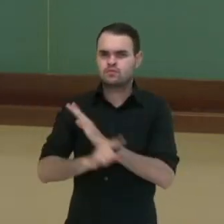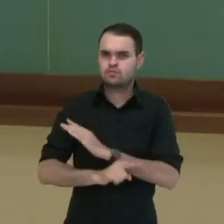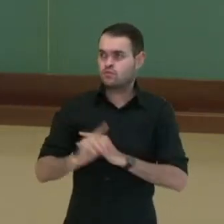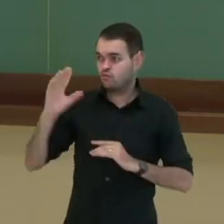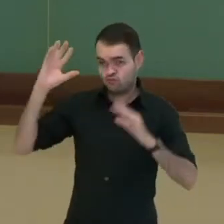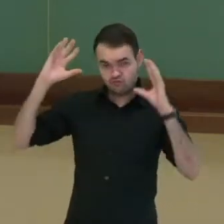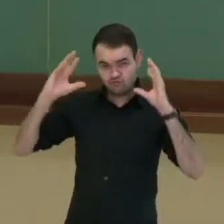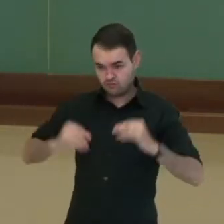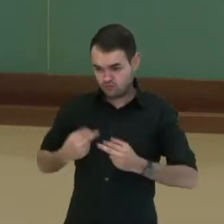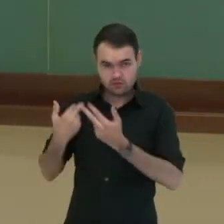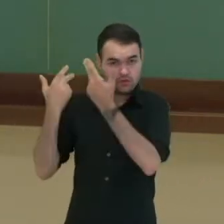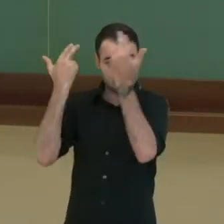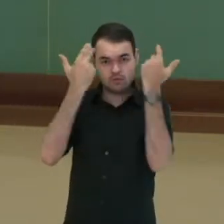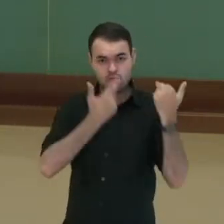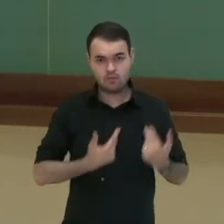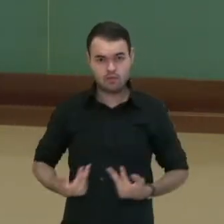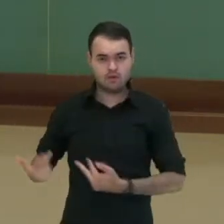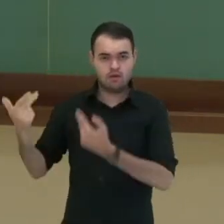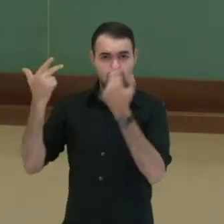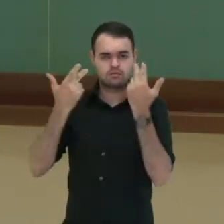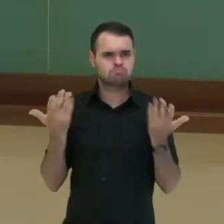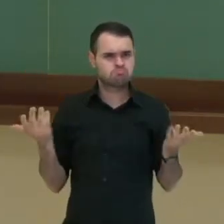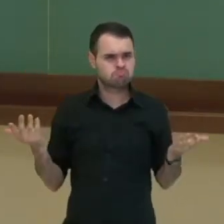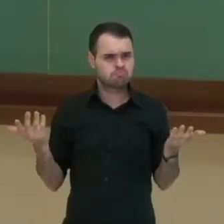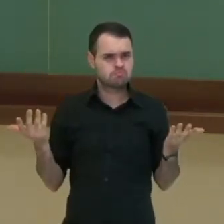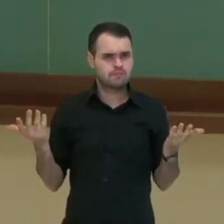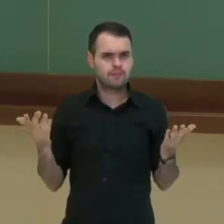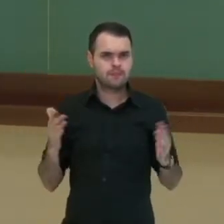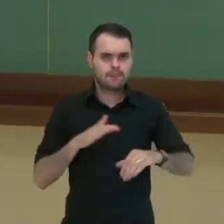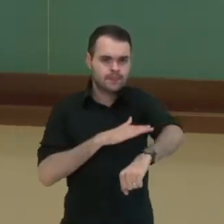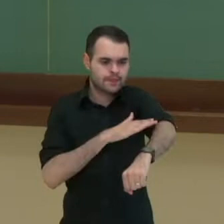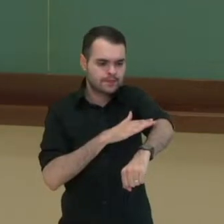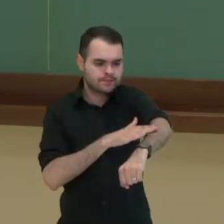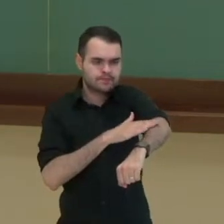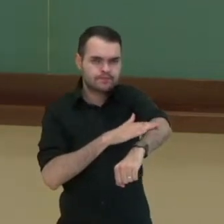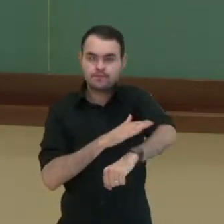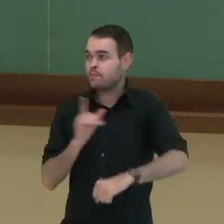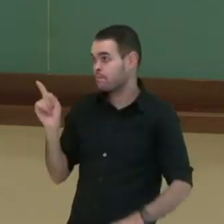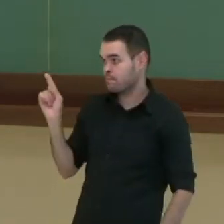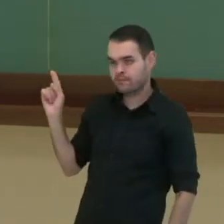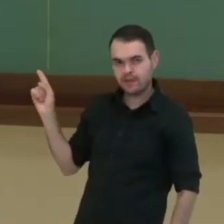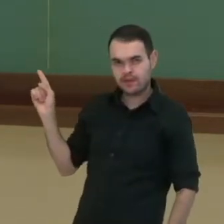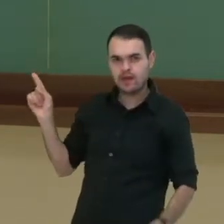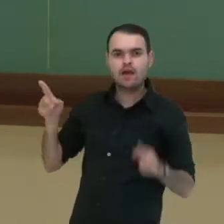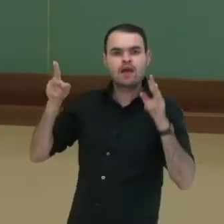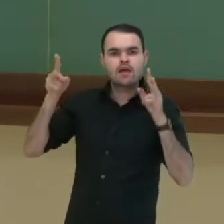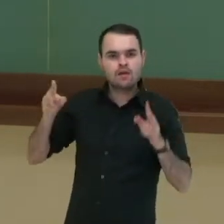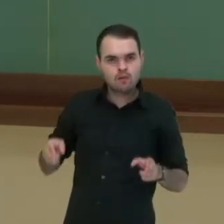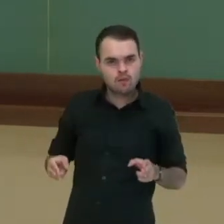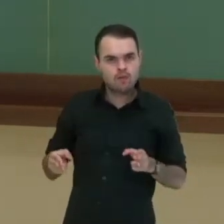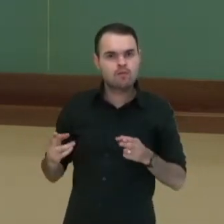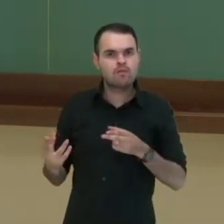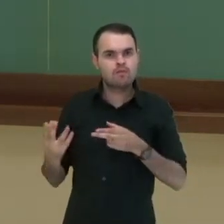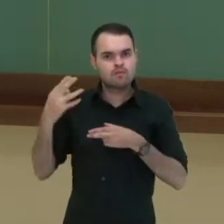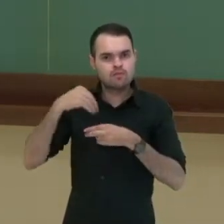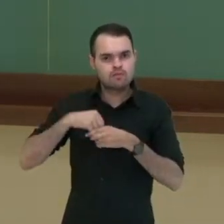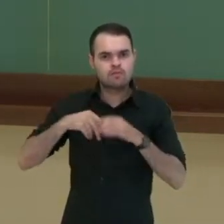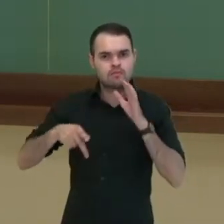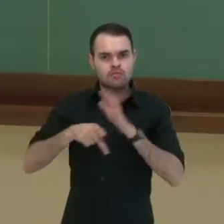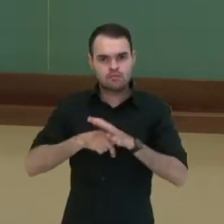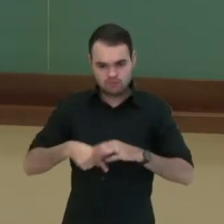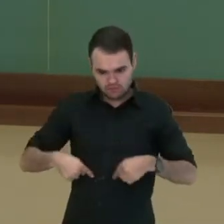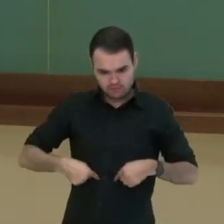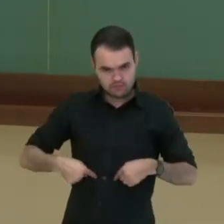elas são iguais? Será que as células da pele desta menininha, elas são iguais às células do sistema